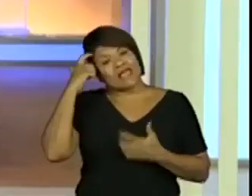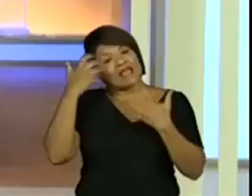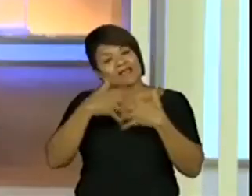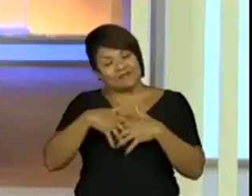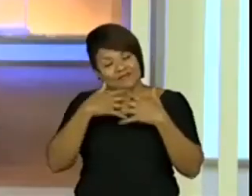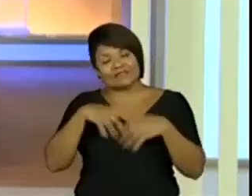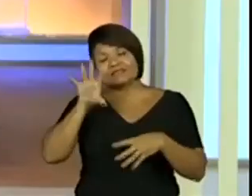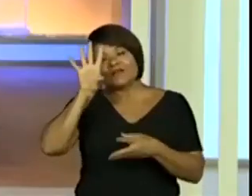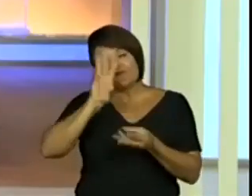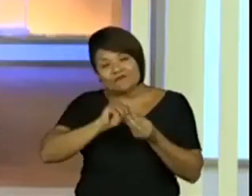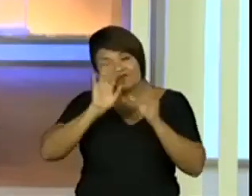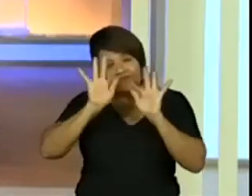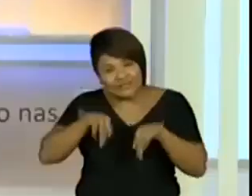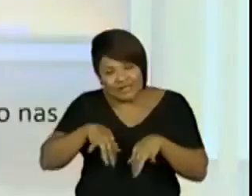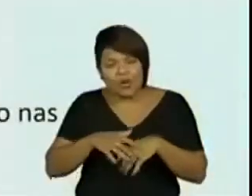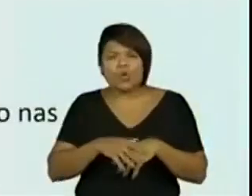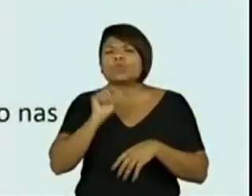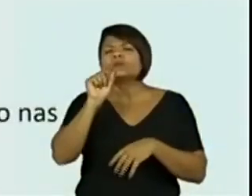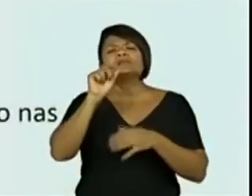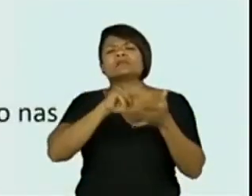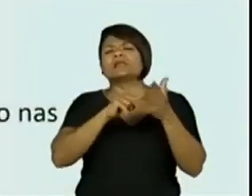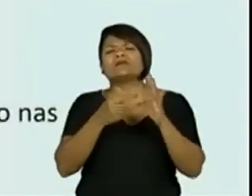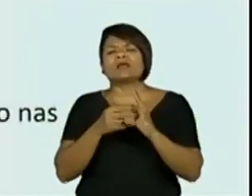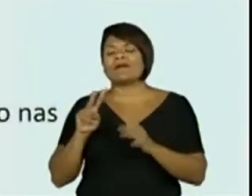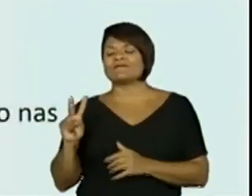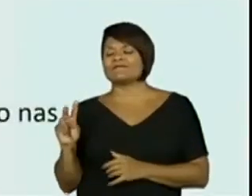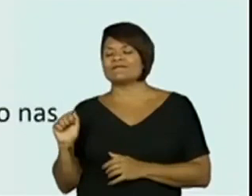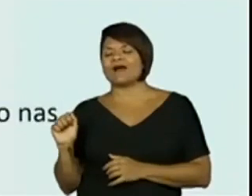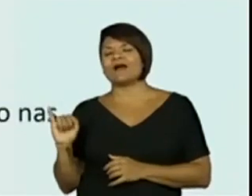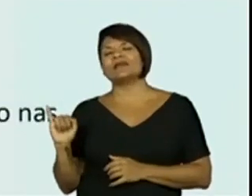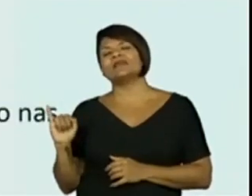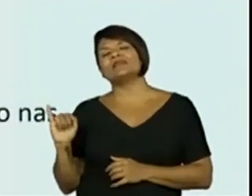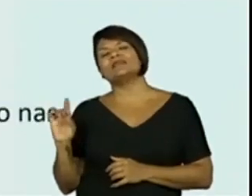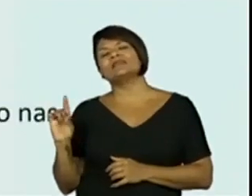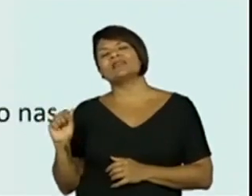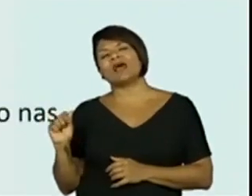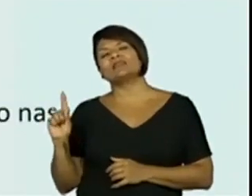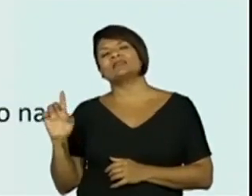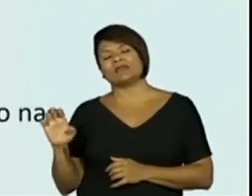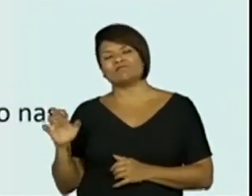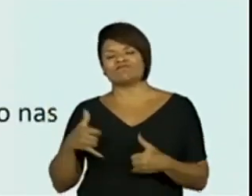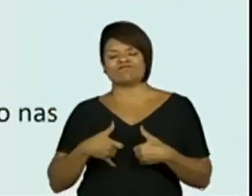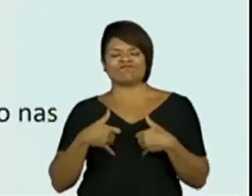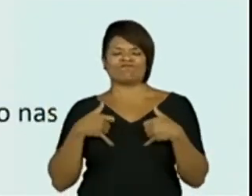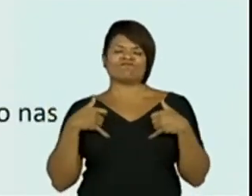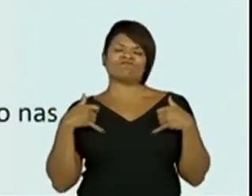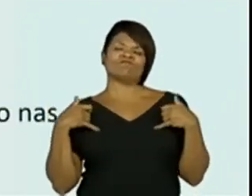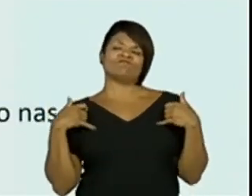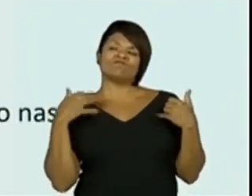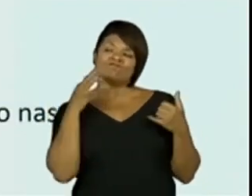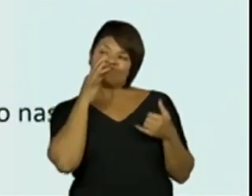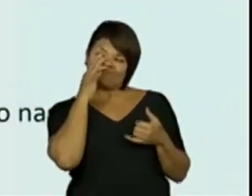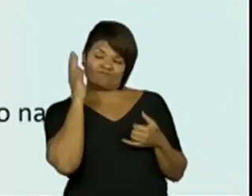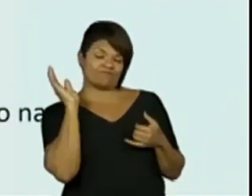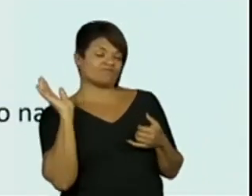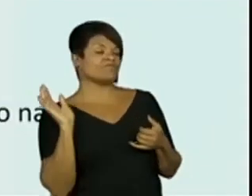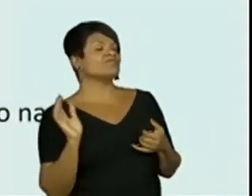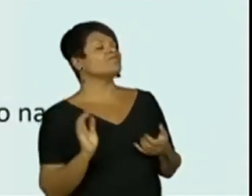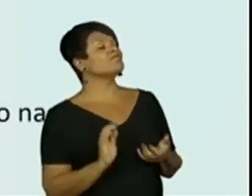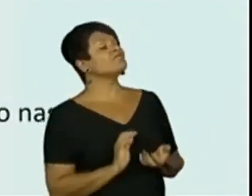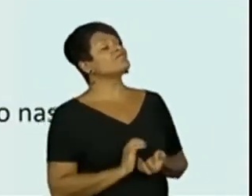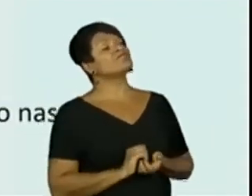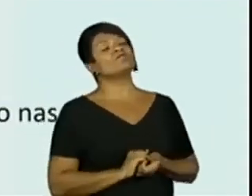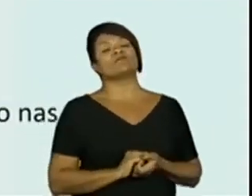final é o que é vaidade e os impactos desse comportamento nas relações entre as